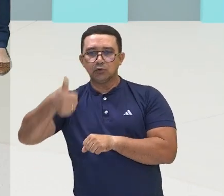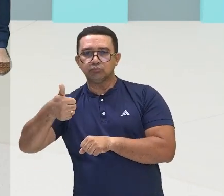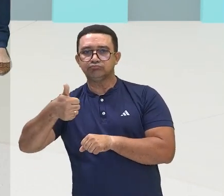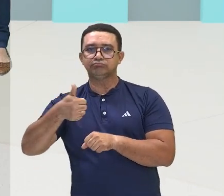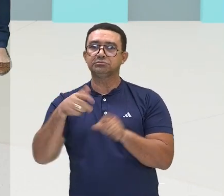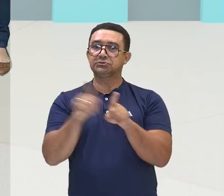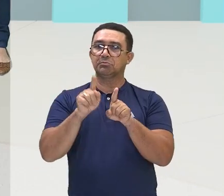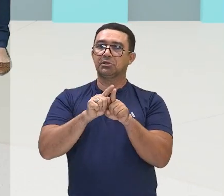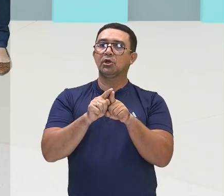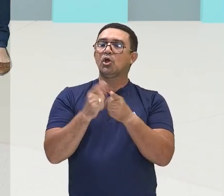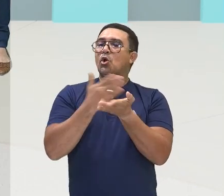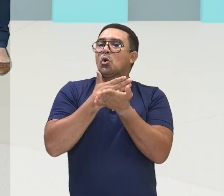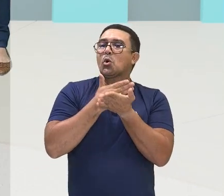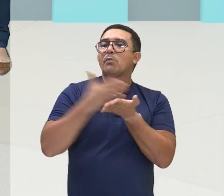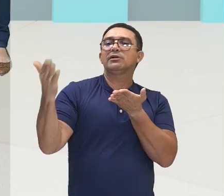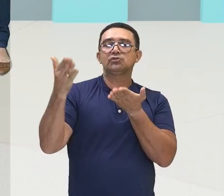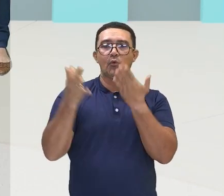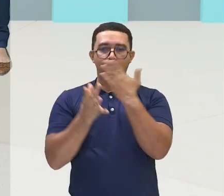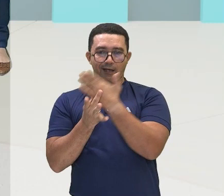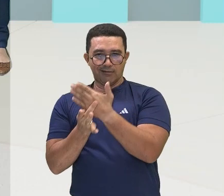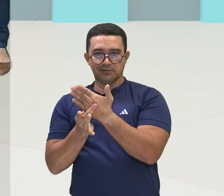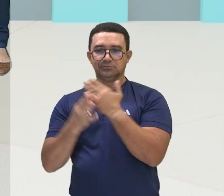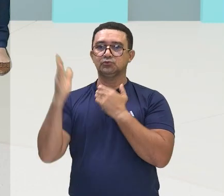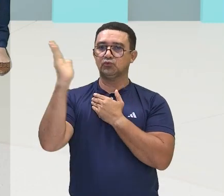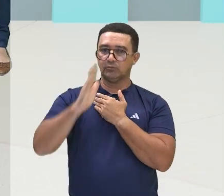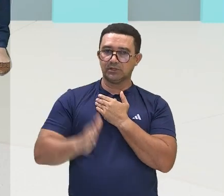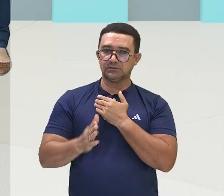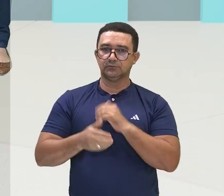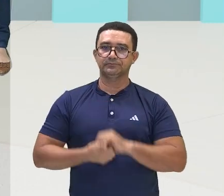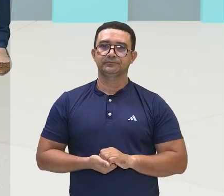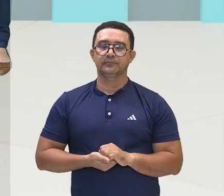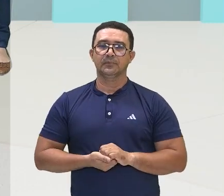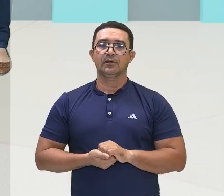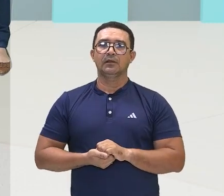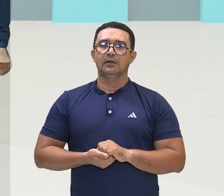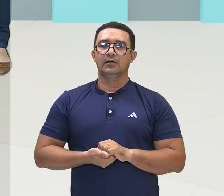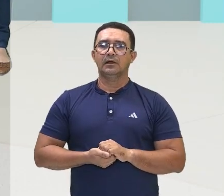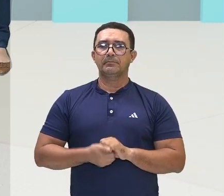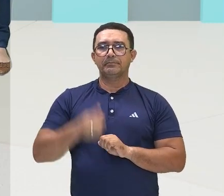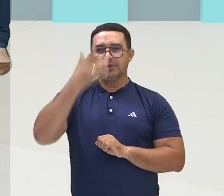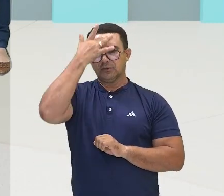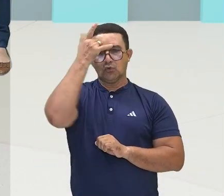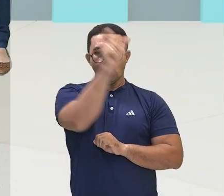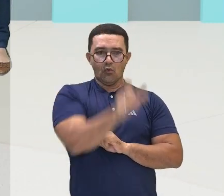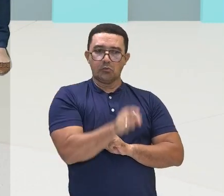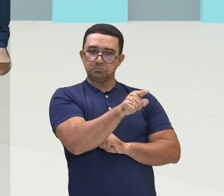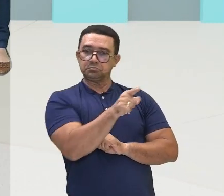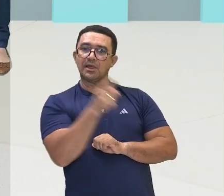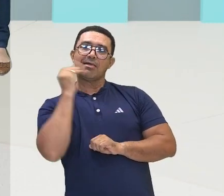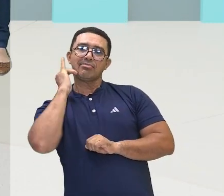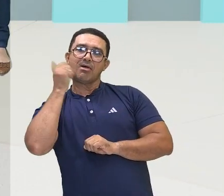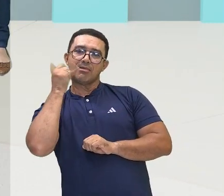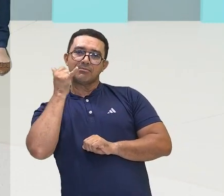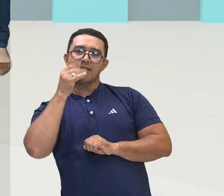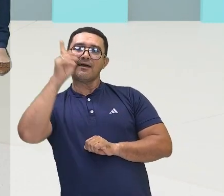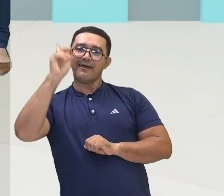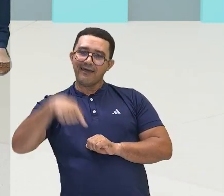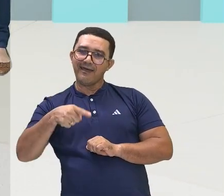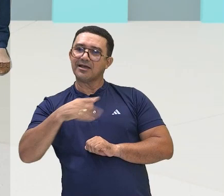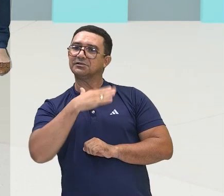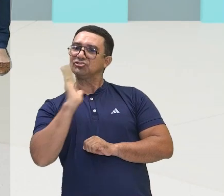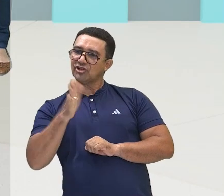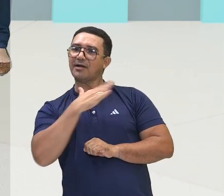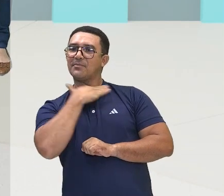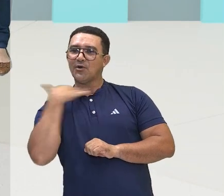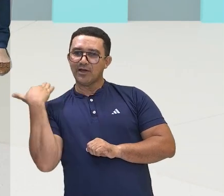e inaugurou o realismo no Brasil, como eu já havia falado. O narrador é um defunto chamado Brás Cubas. Talvez